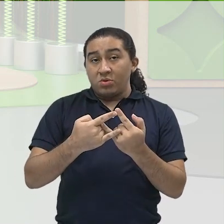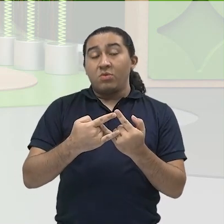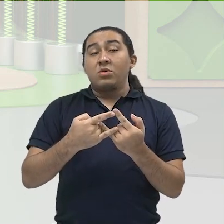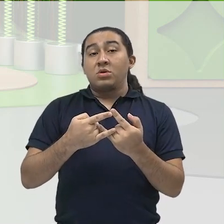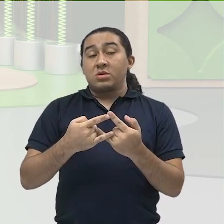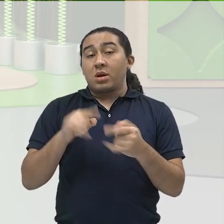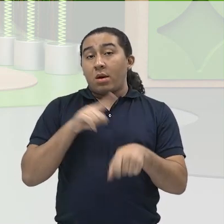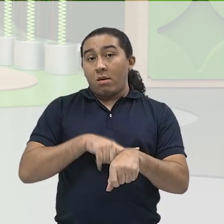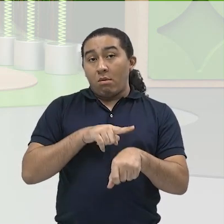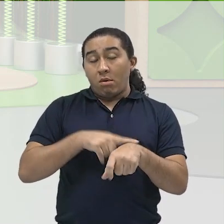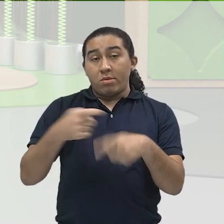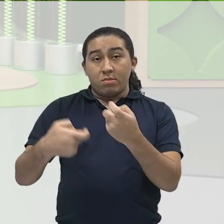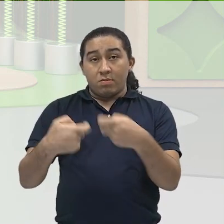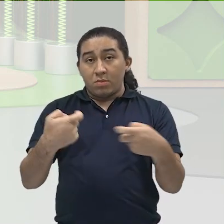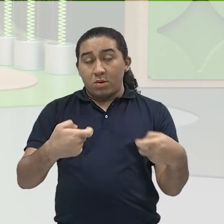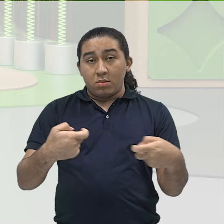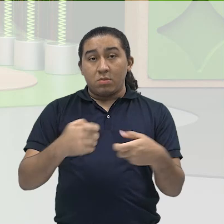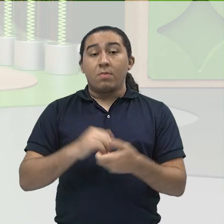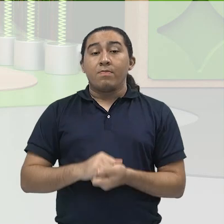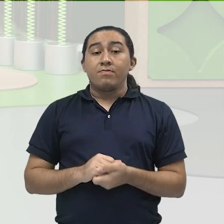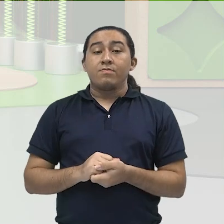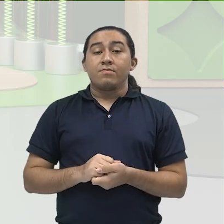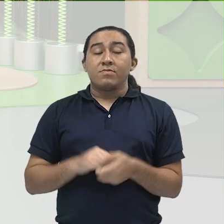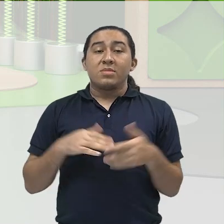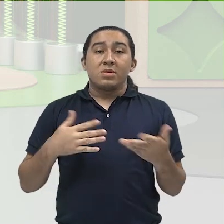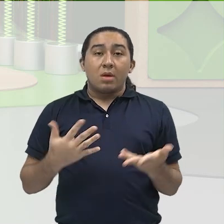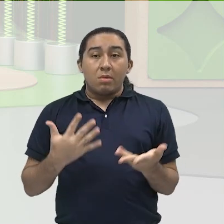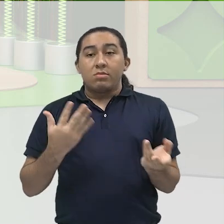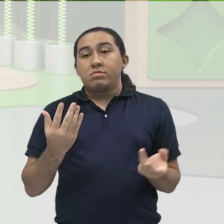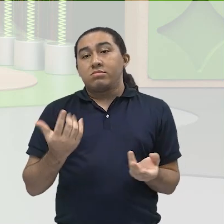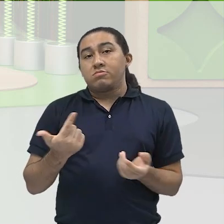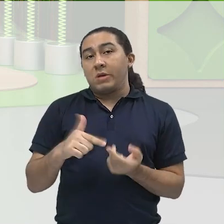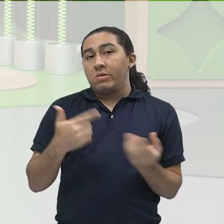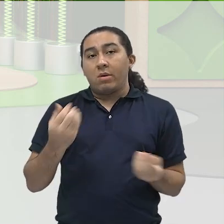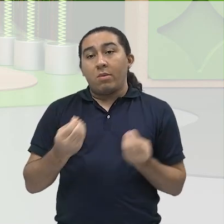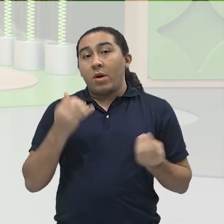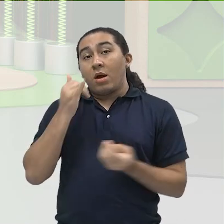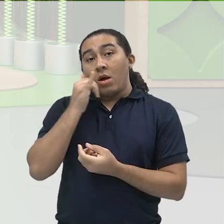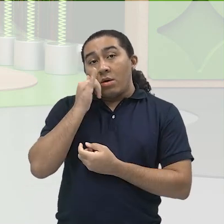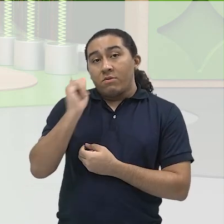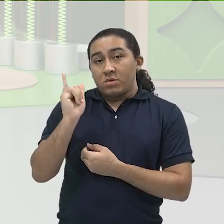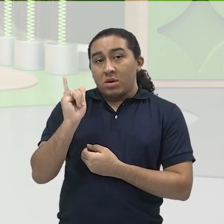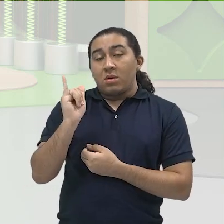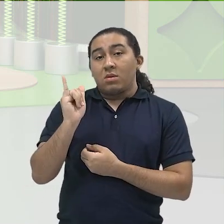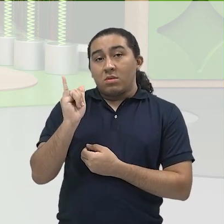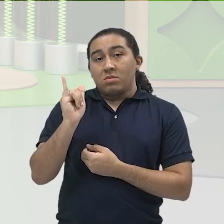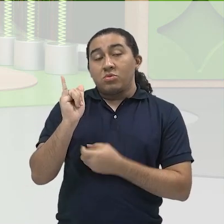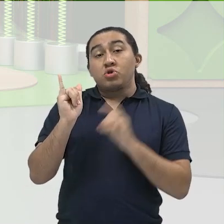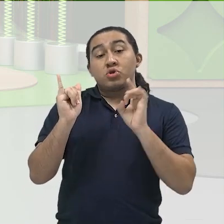as relações sexuais, então não tem como evitar, né, de outra forma a não ser